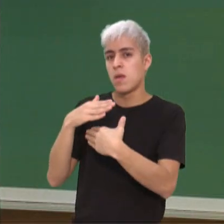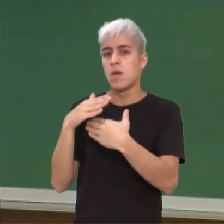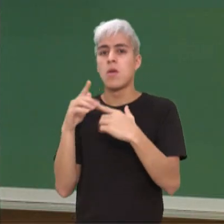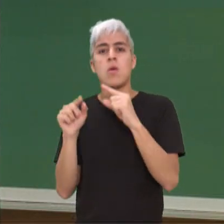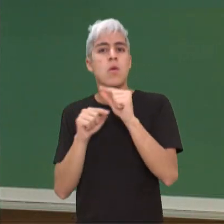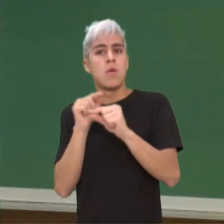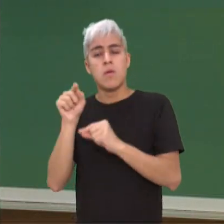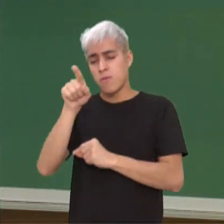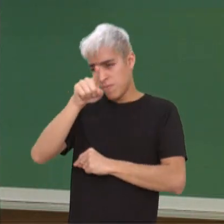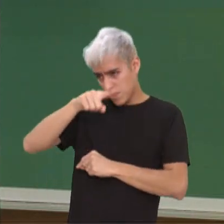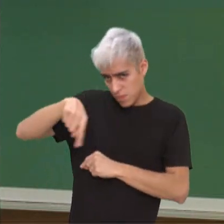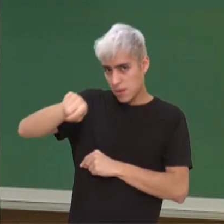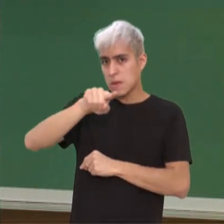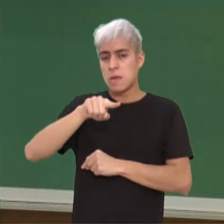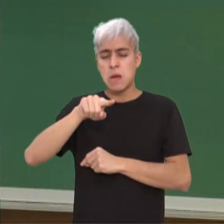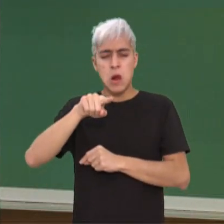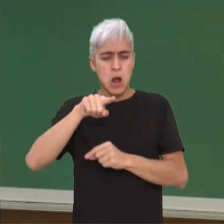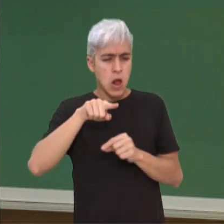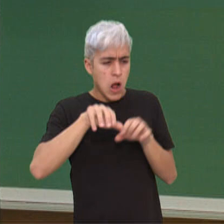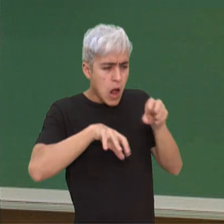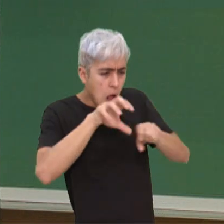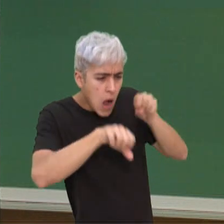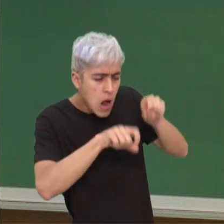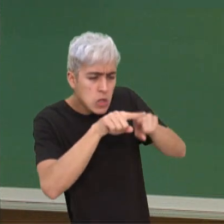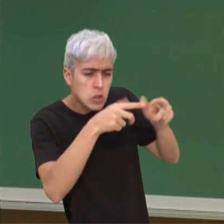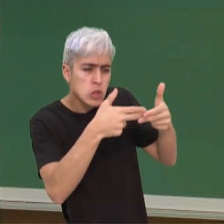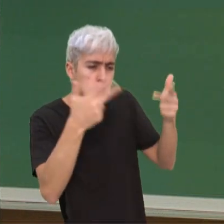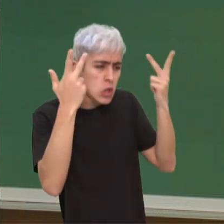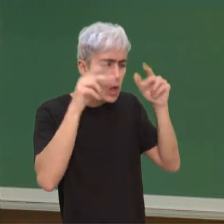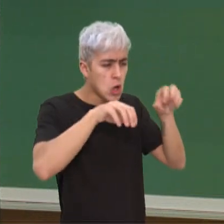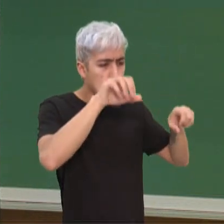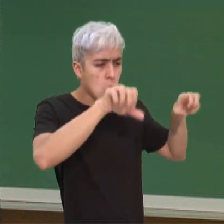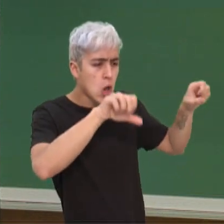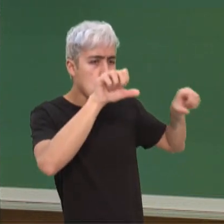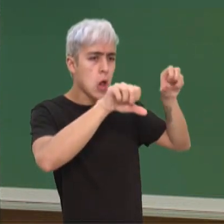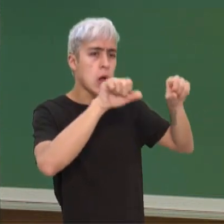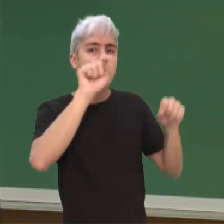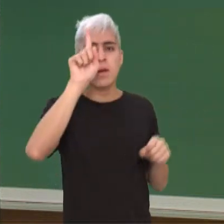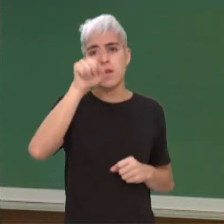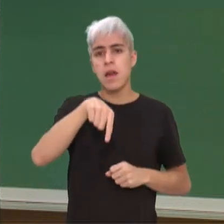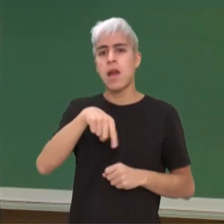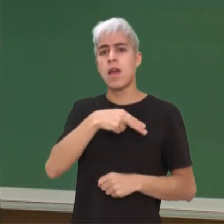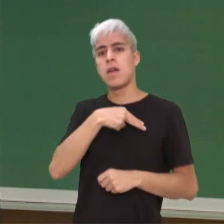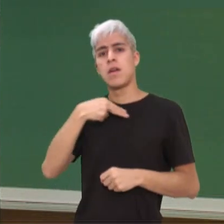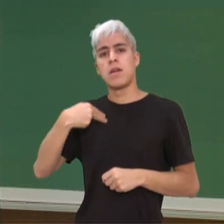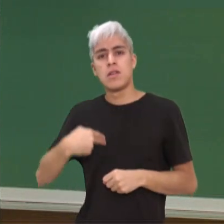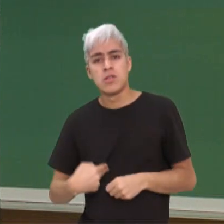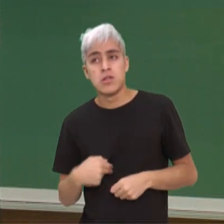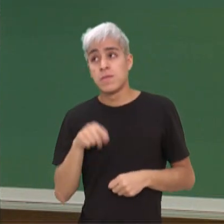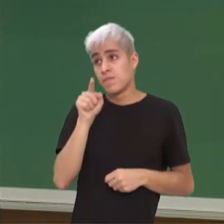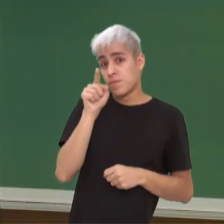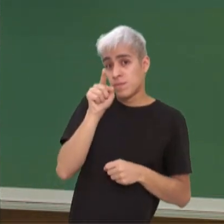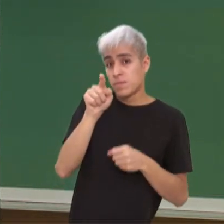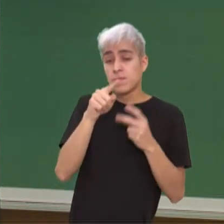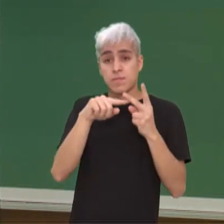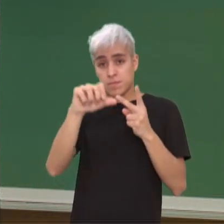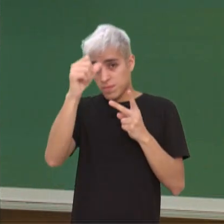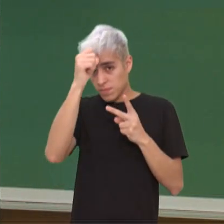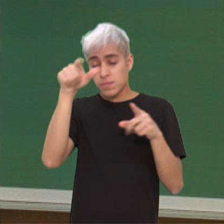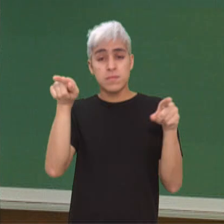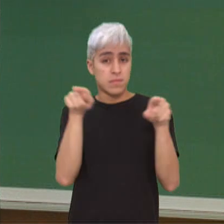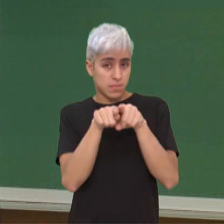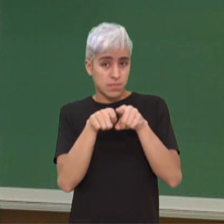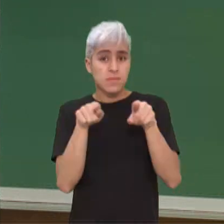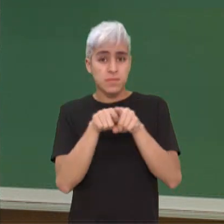são altos consumidores dos recursos naturais, que é a China e a Índia,